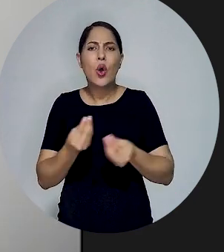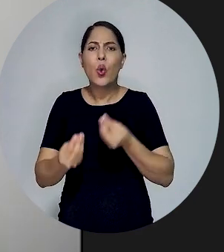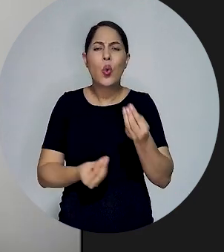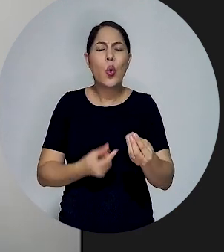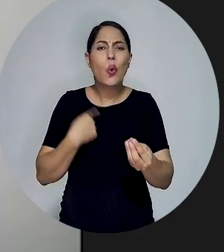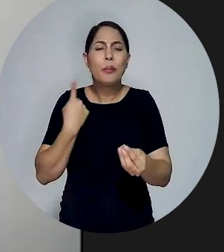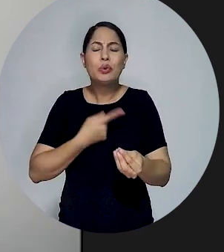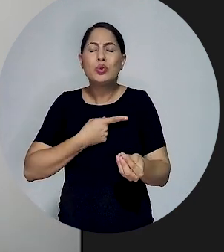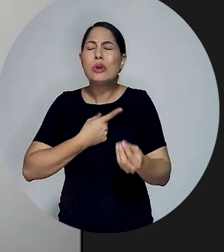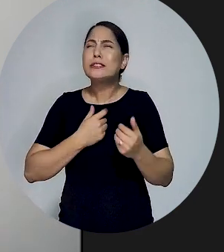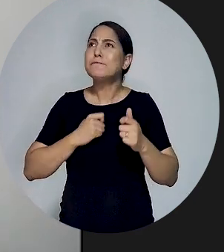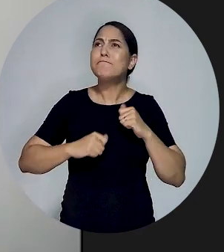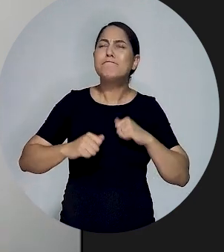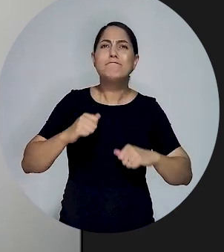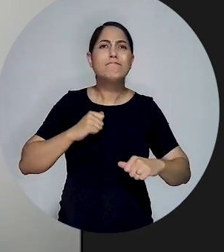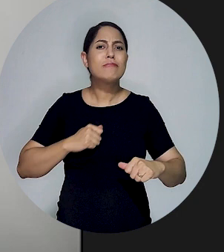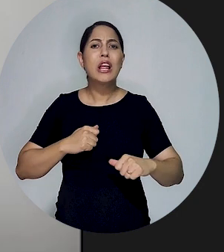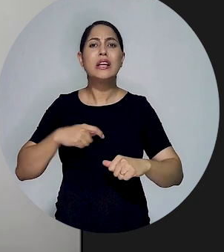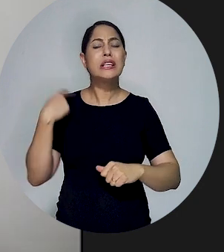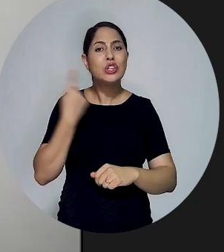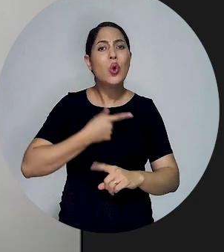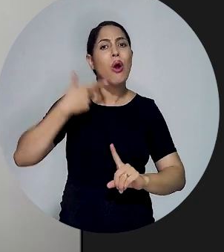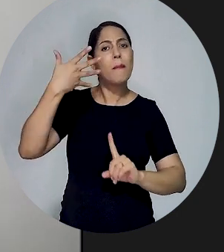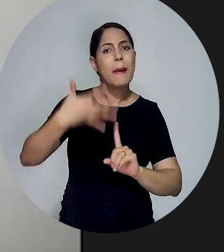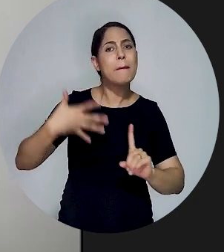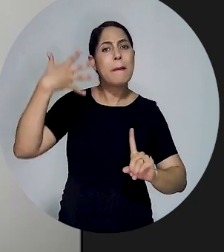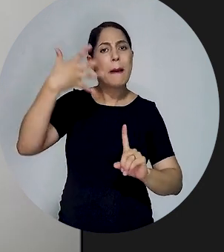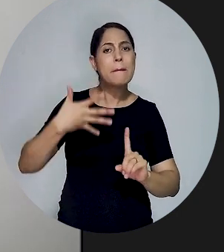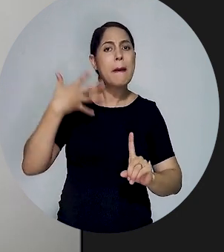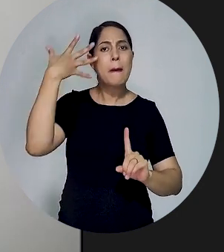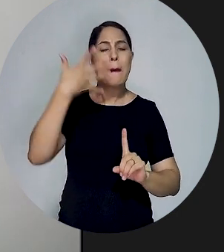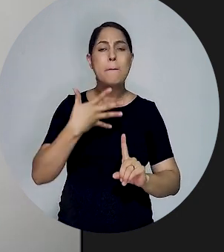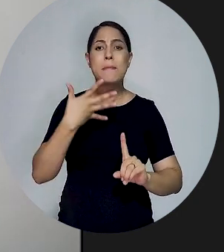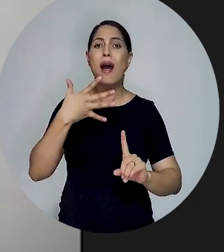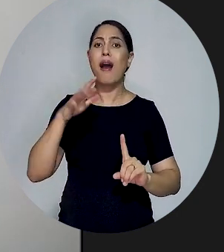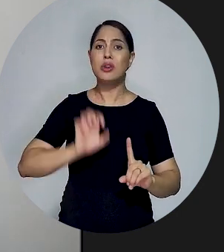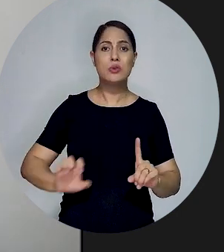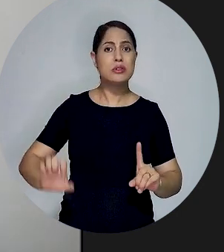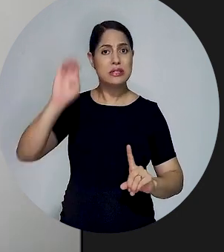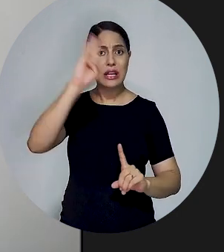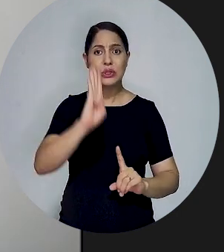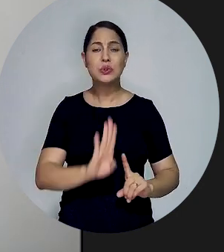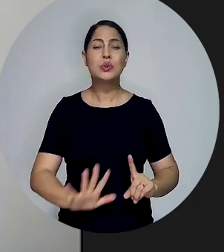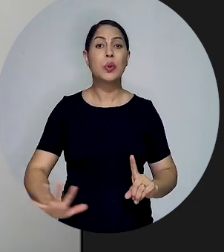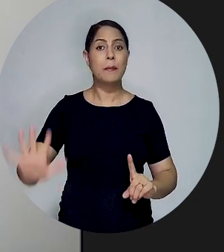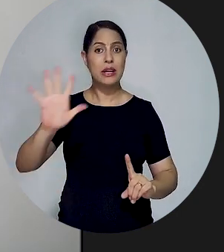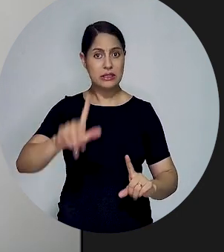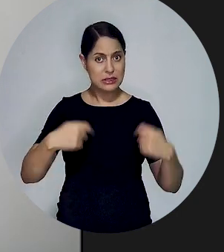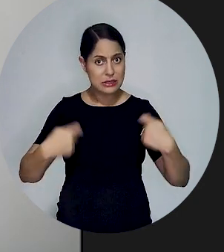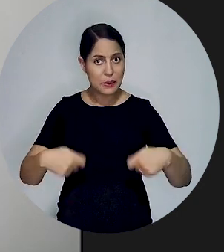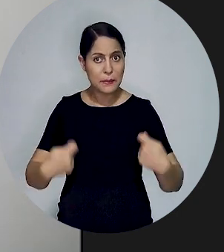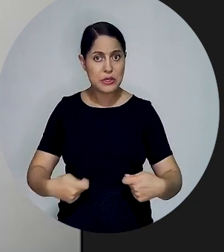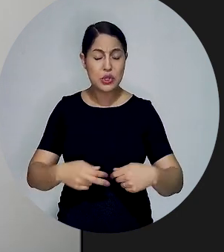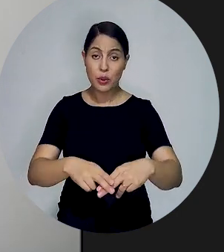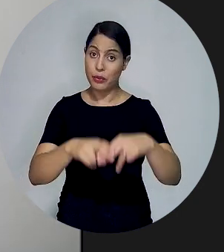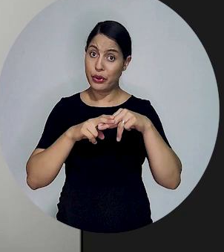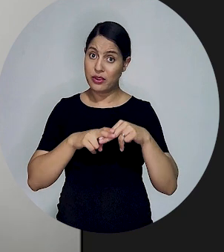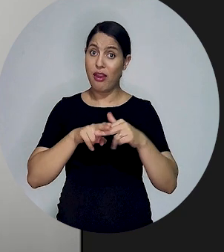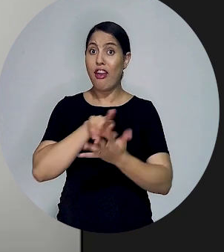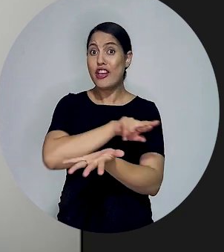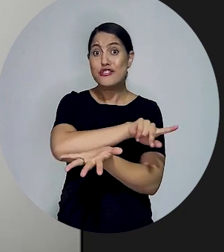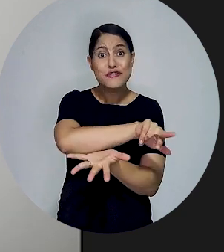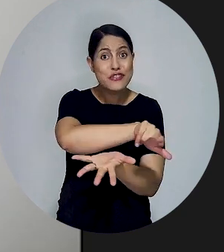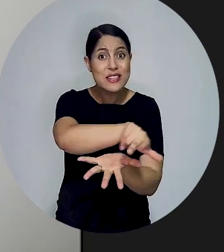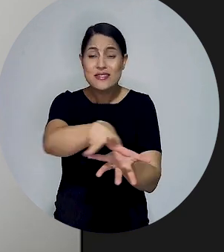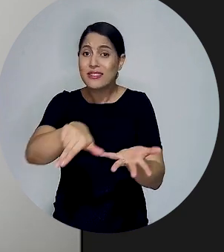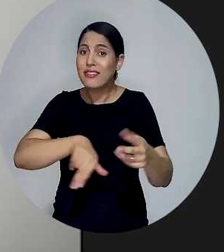trabalho esses anseios de cada estado, de cada região do Brasil, porque é importante que a diversidade dentro do sistema OAB seja encarada em